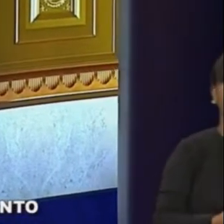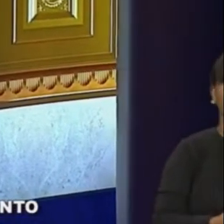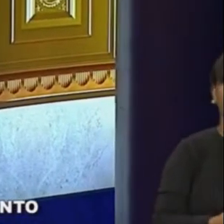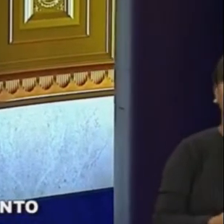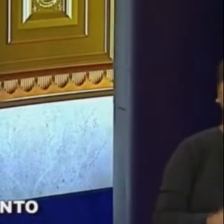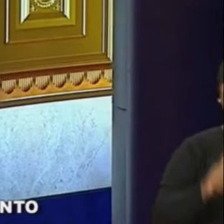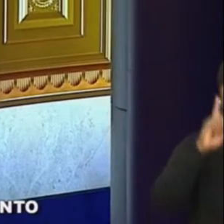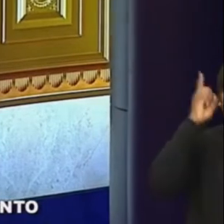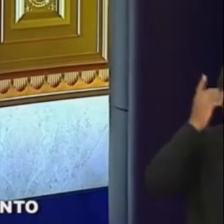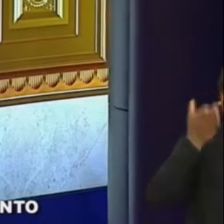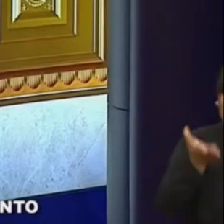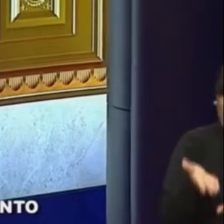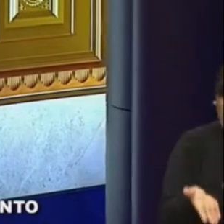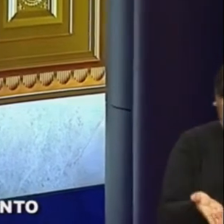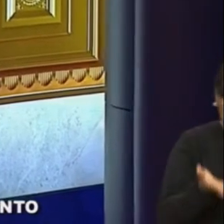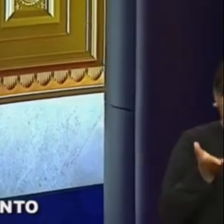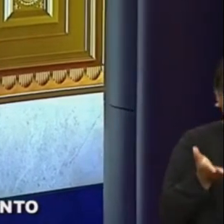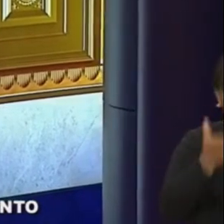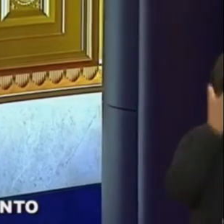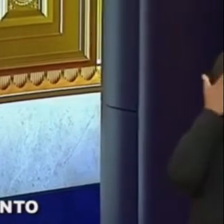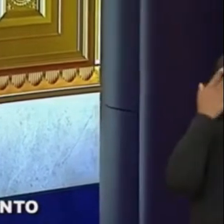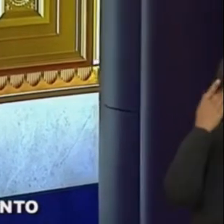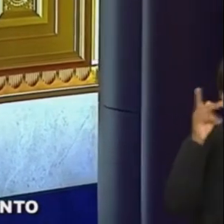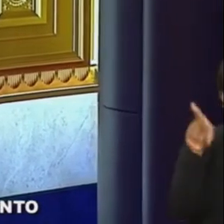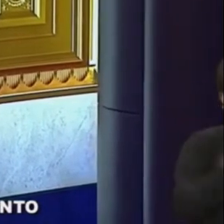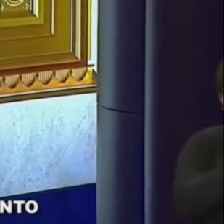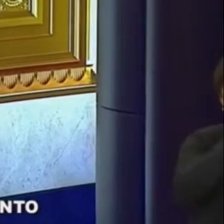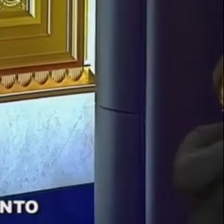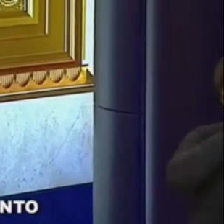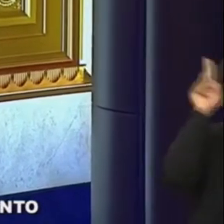Deus cuida de quem é dele.